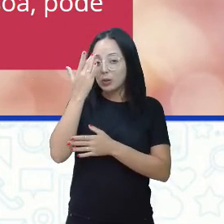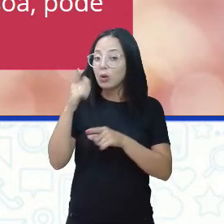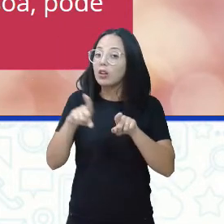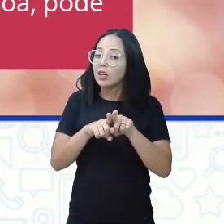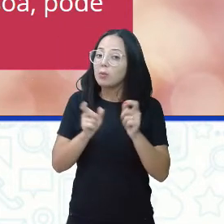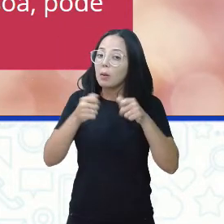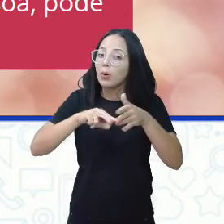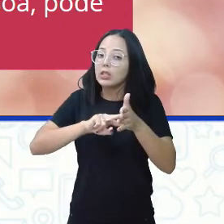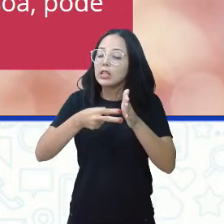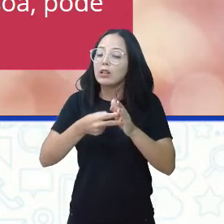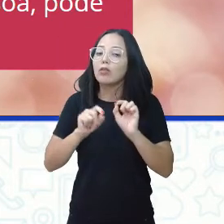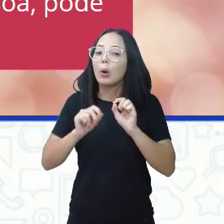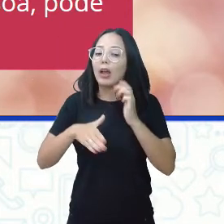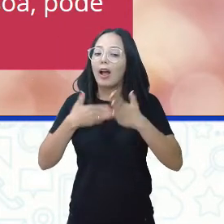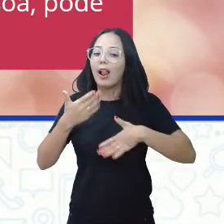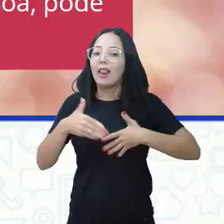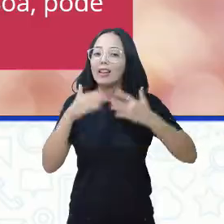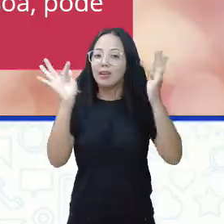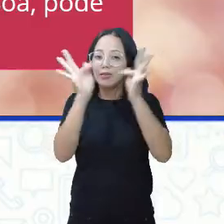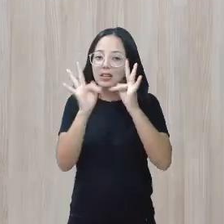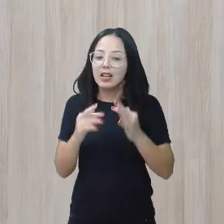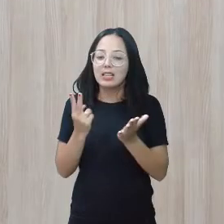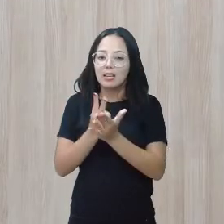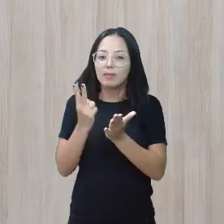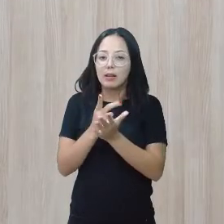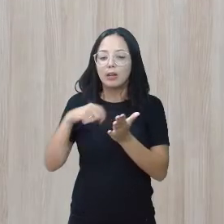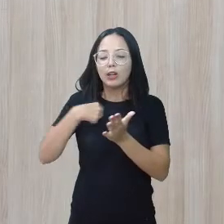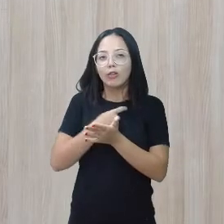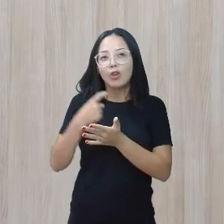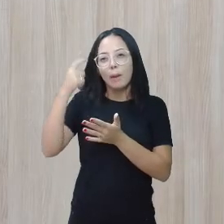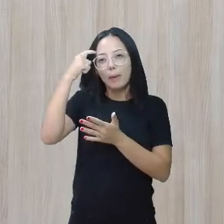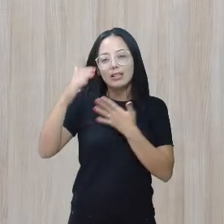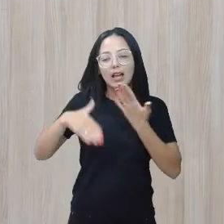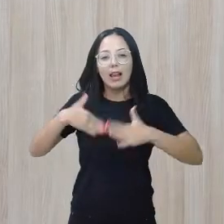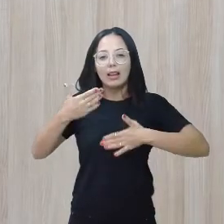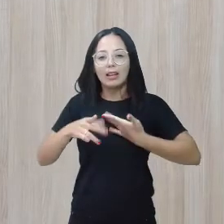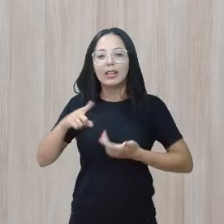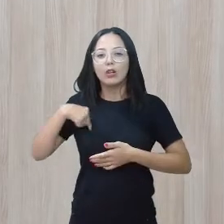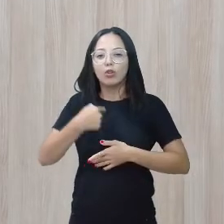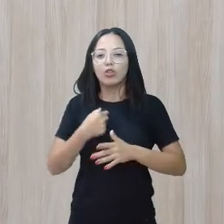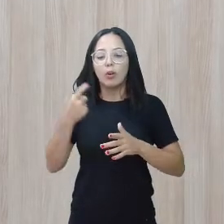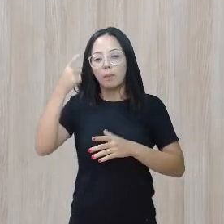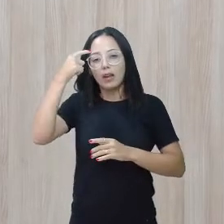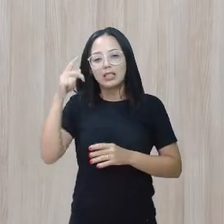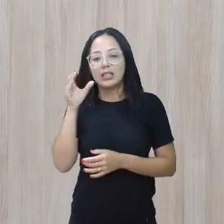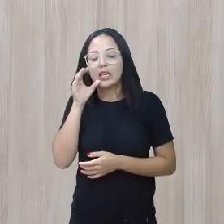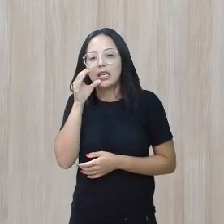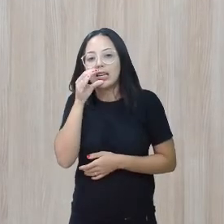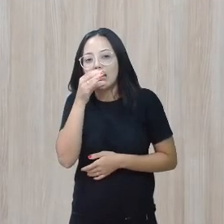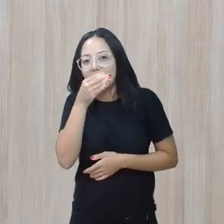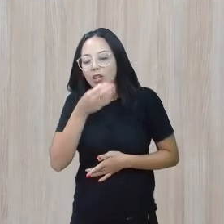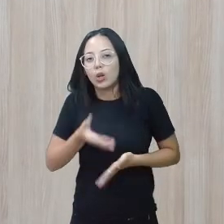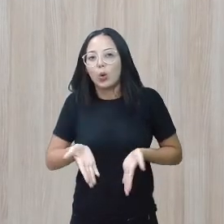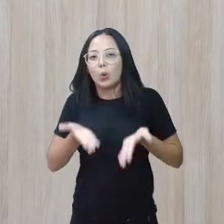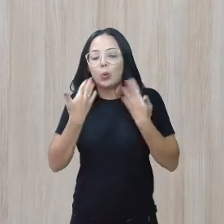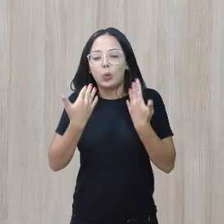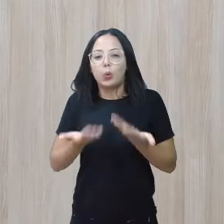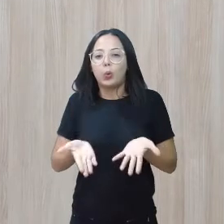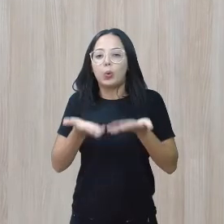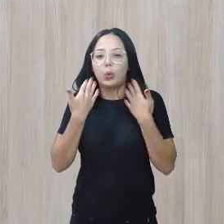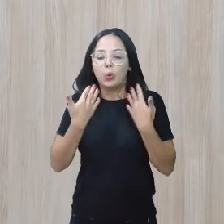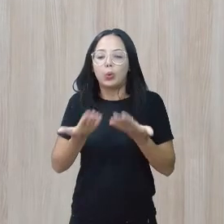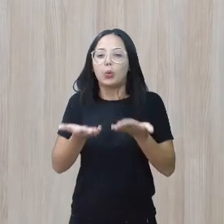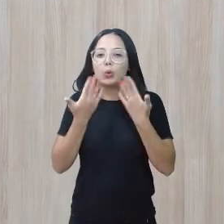também significar alegria, né? Toda vez que a gente pensa em sol, a gente pensa em uma coisa quente, uma coisa alegre, que traz para a